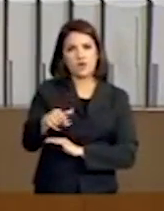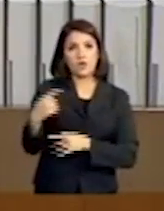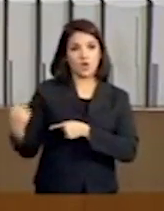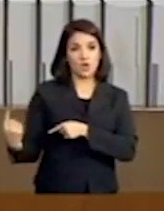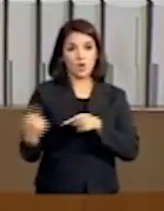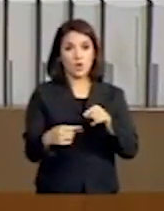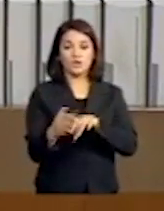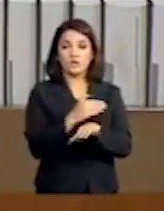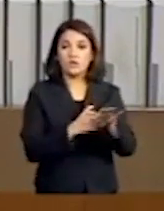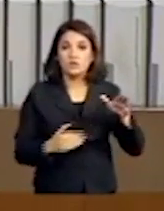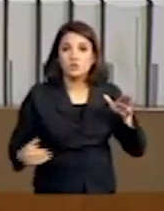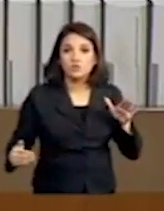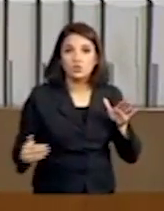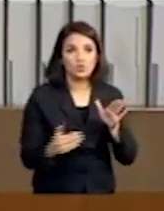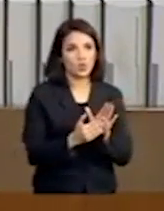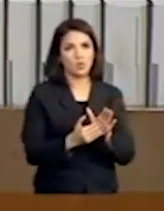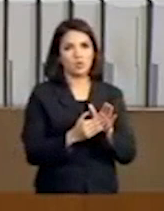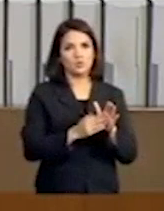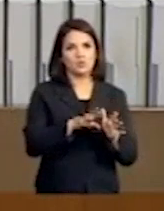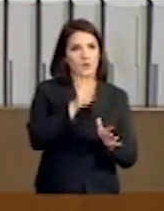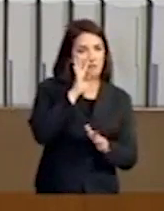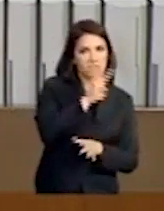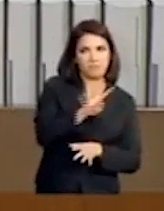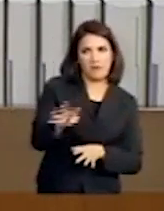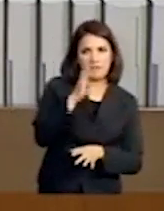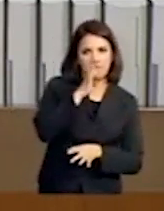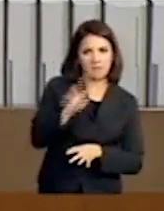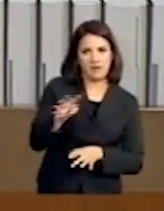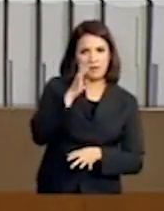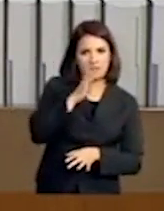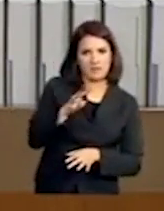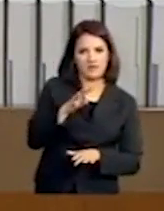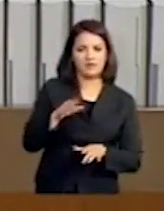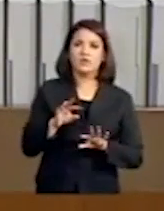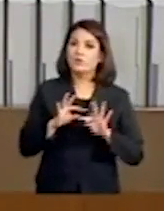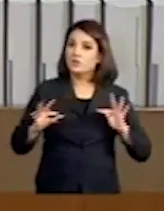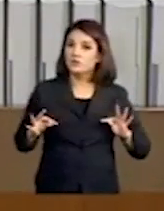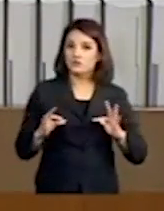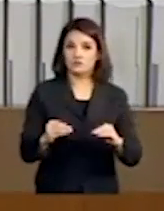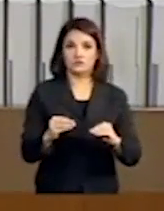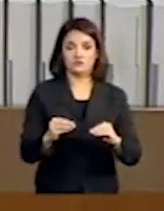cargas acusatórias, a todas as cargas acusatórias,